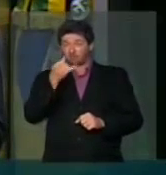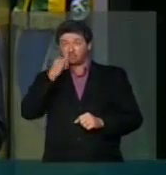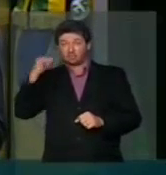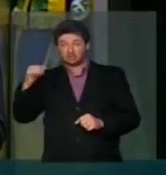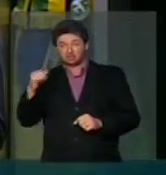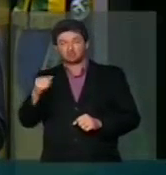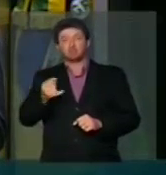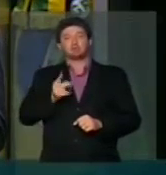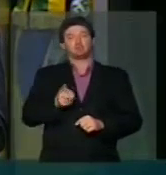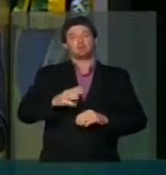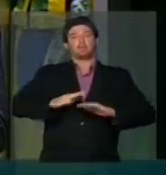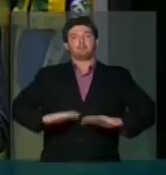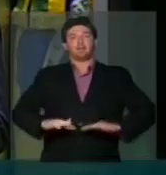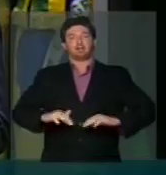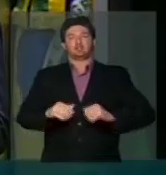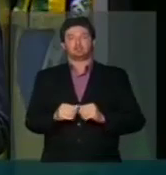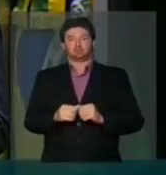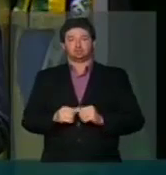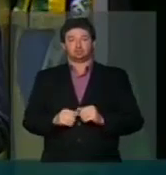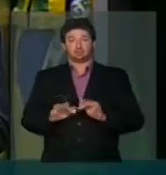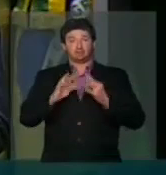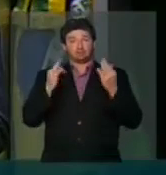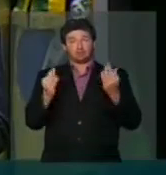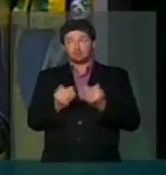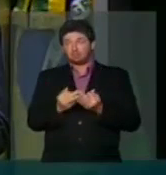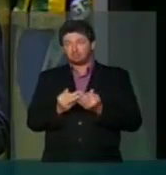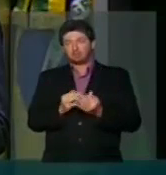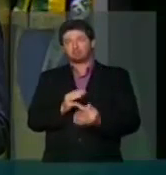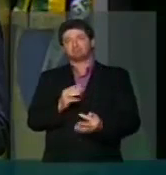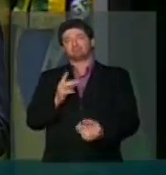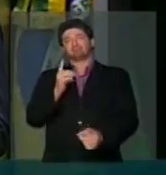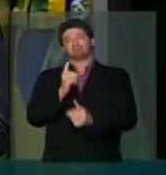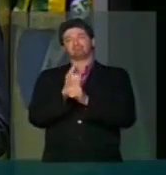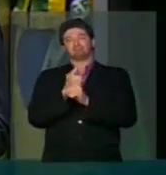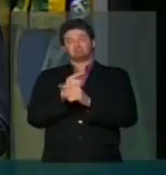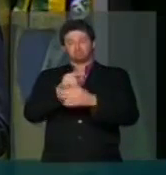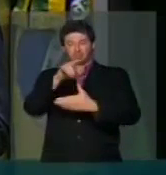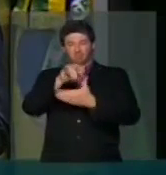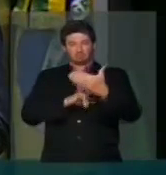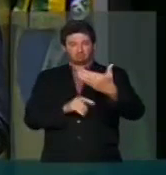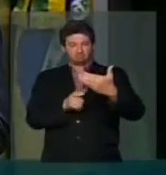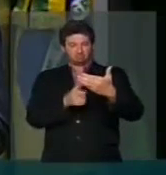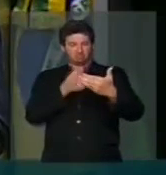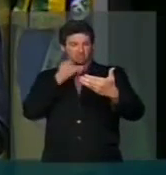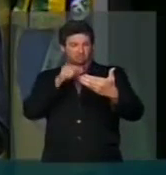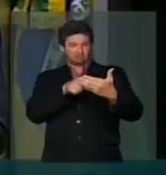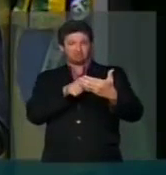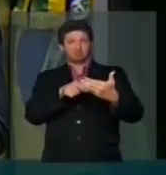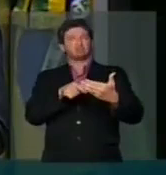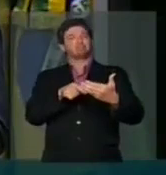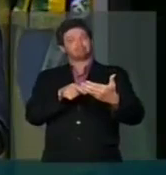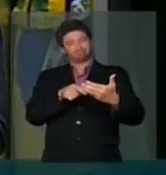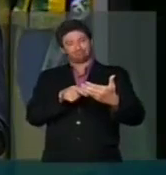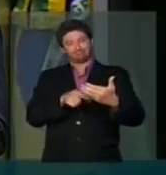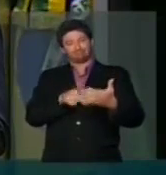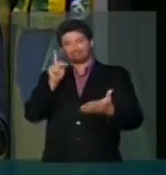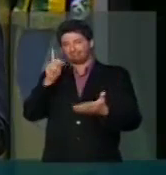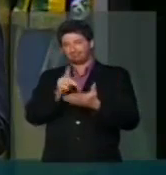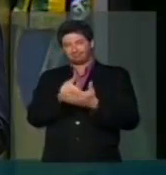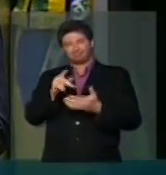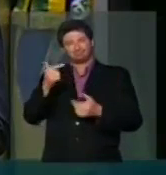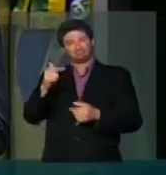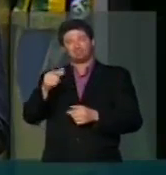elétrica permaneceriam baixas. As famílias, infelizmente, descobriram, ao receber a conta de luz, que, infelizmente, mais uma vez, não era